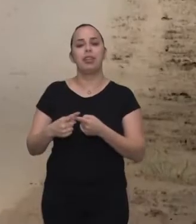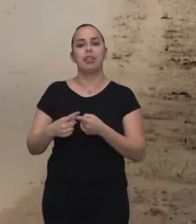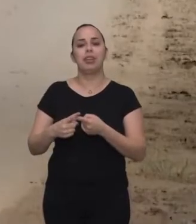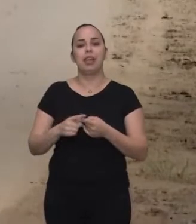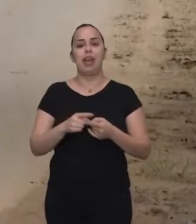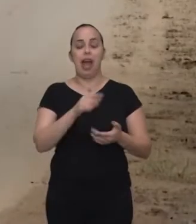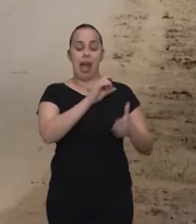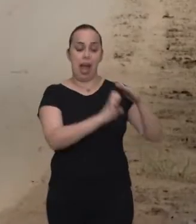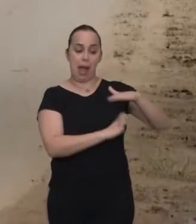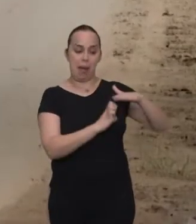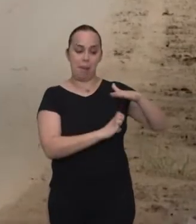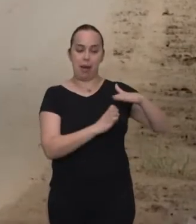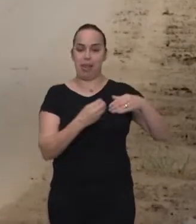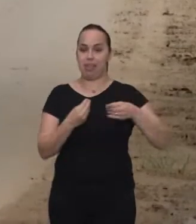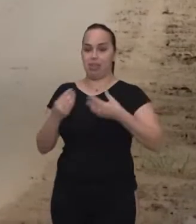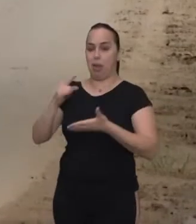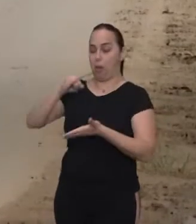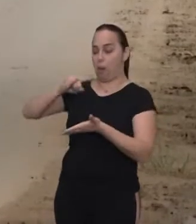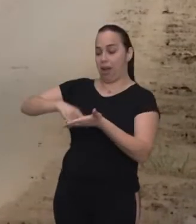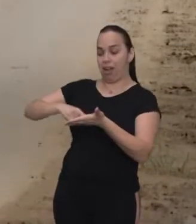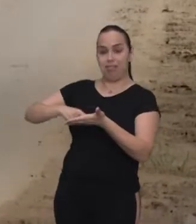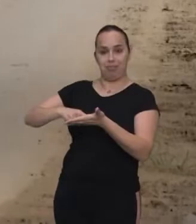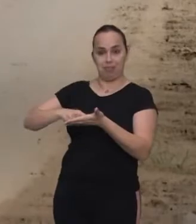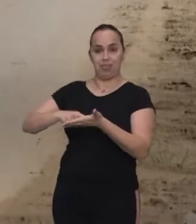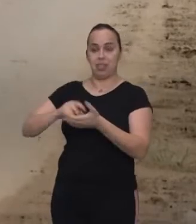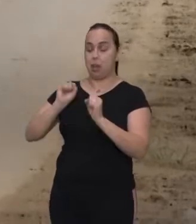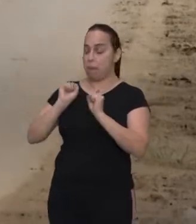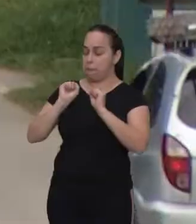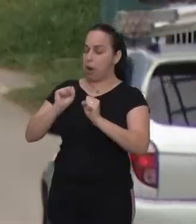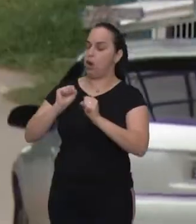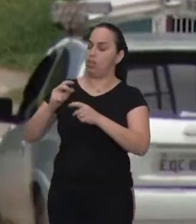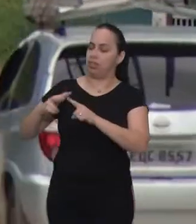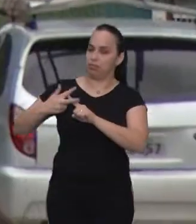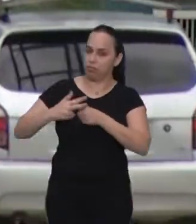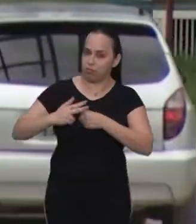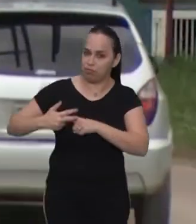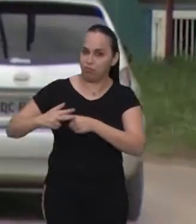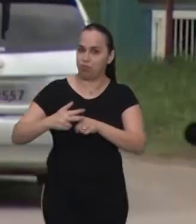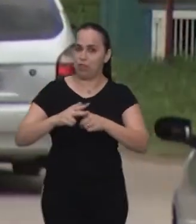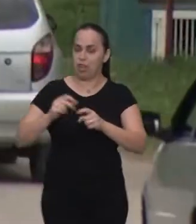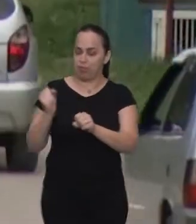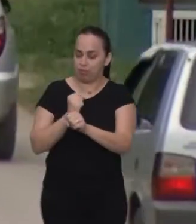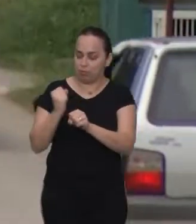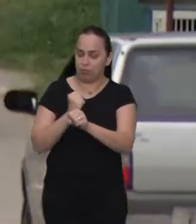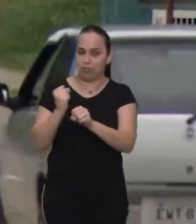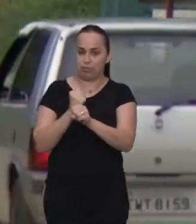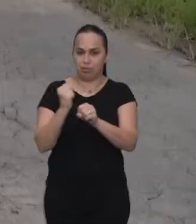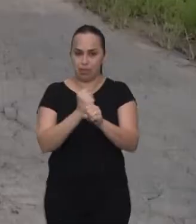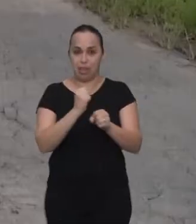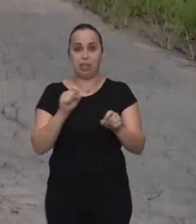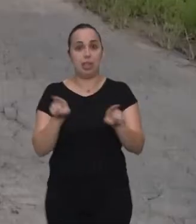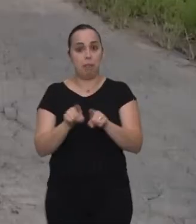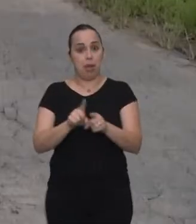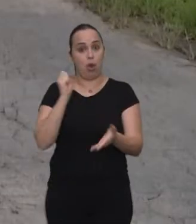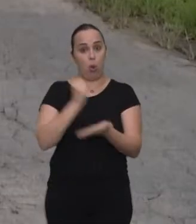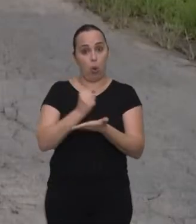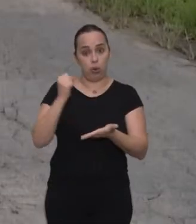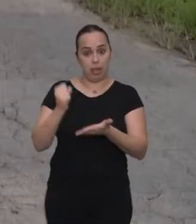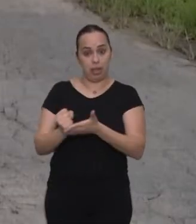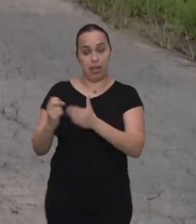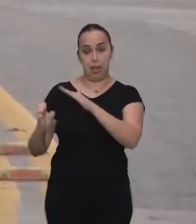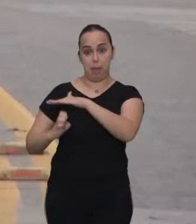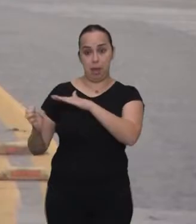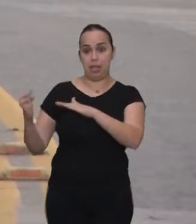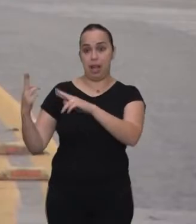isso porque a cidade recebeu da CETESB a licença ambiental prévia que autoriza os trabalhos de visitação para a contratação